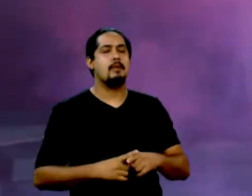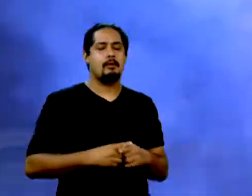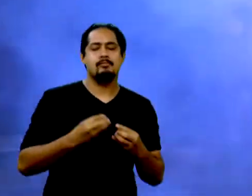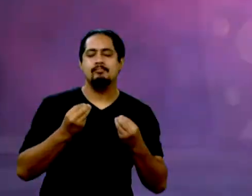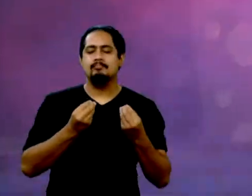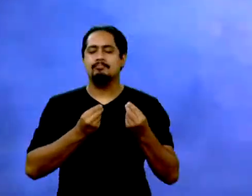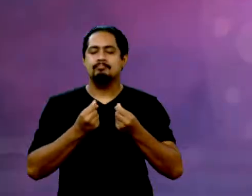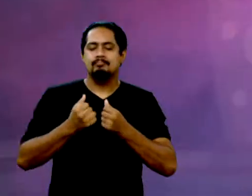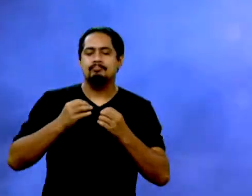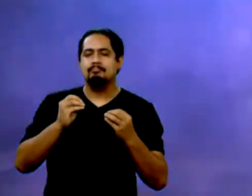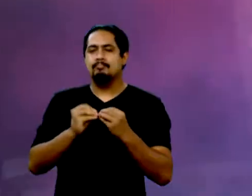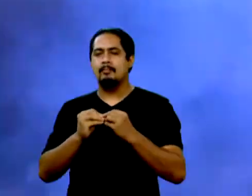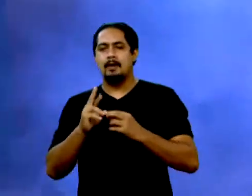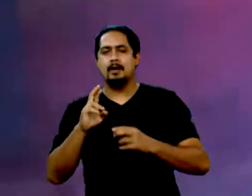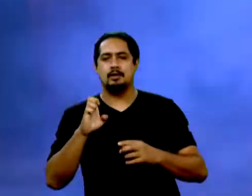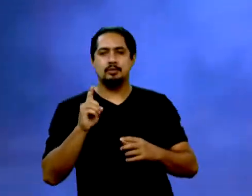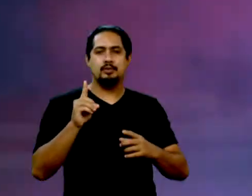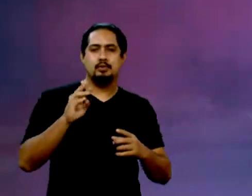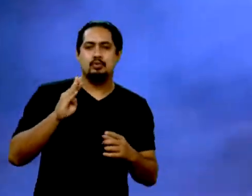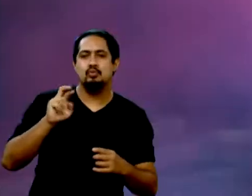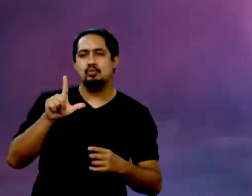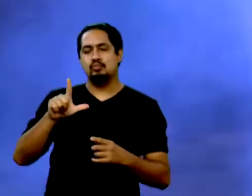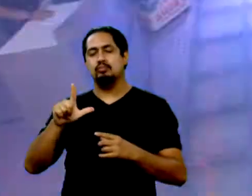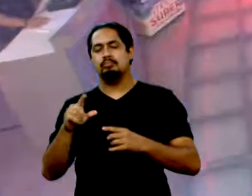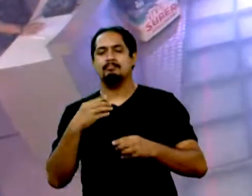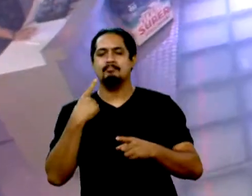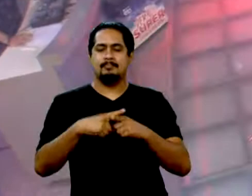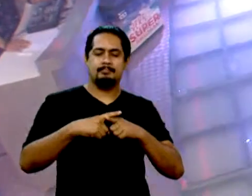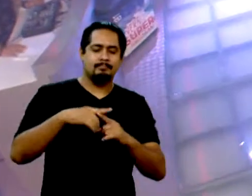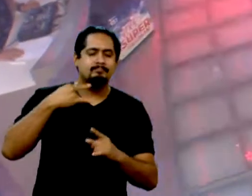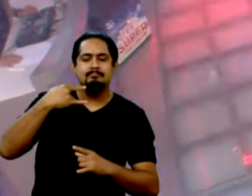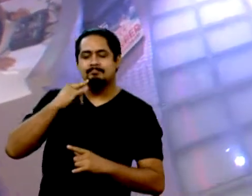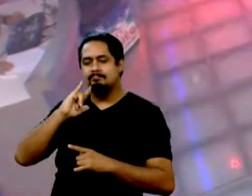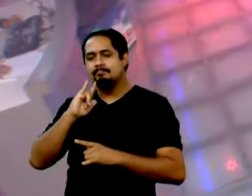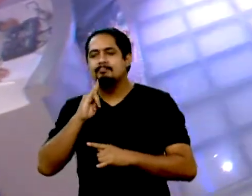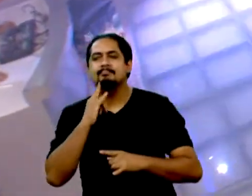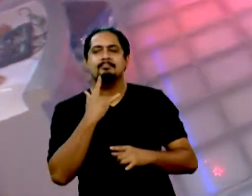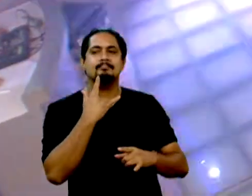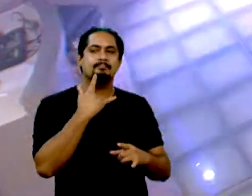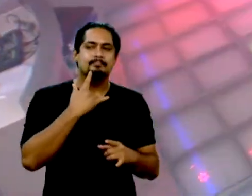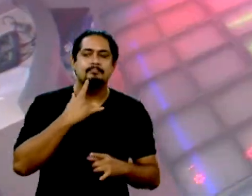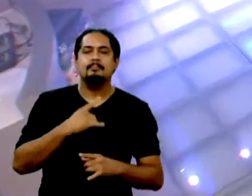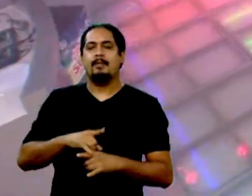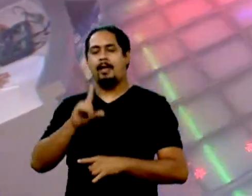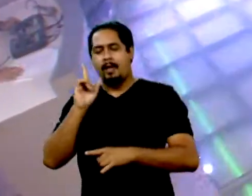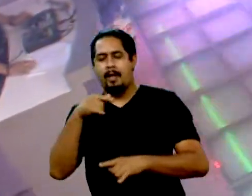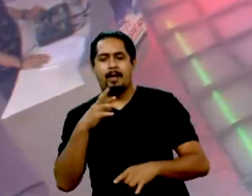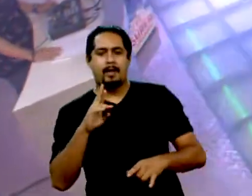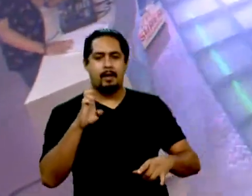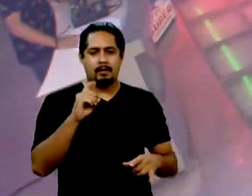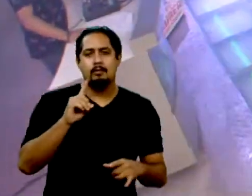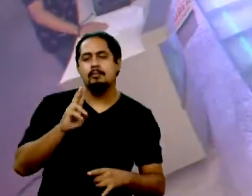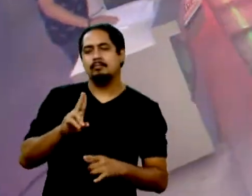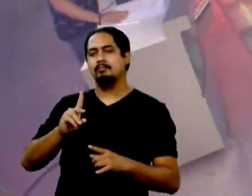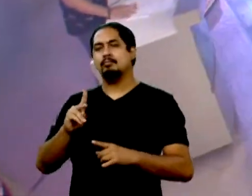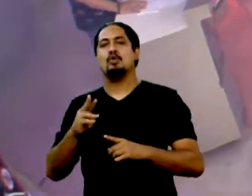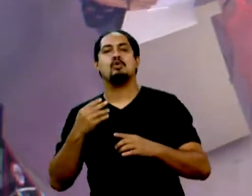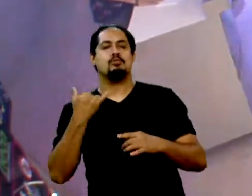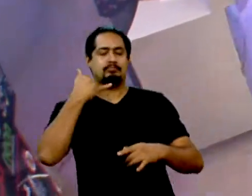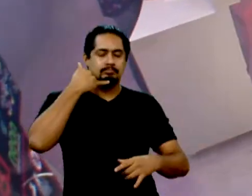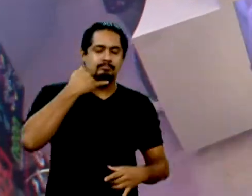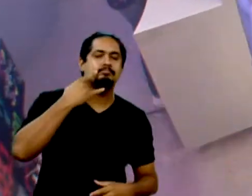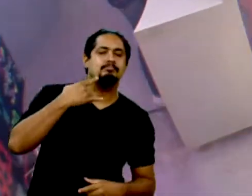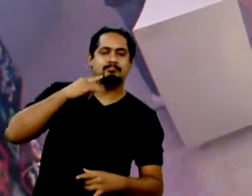de paparararara. É de buco, é de paparararara. É de buco, é de paparararara. É